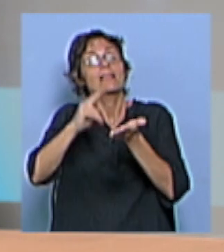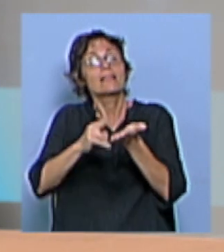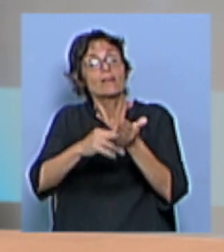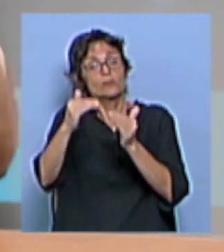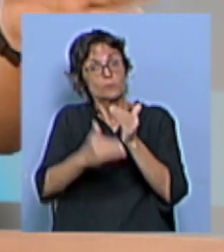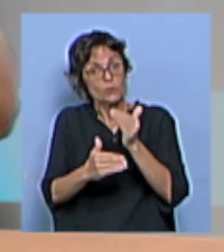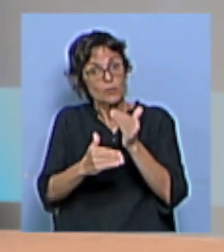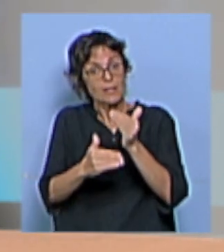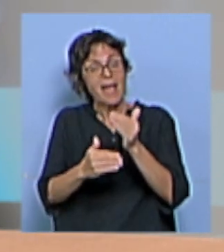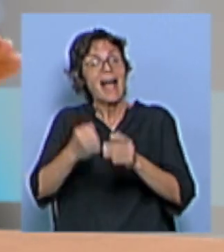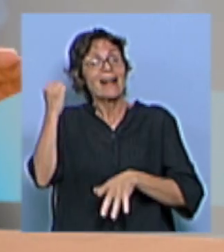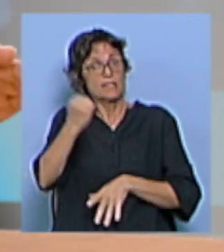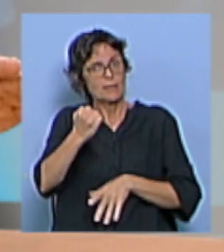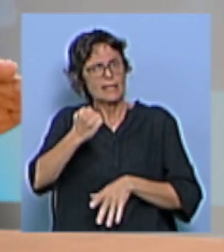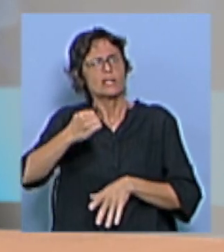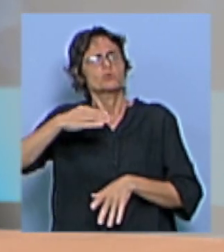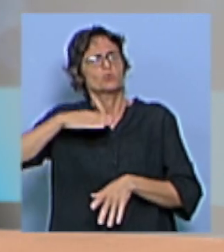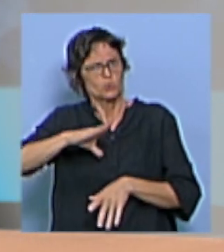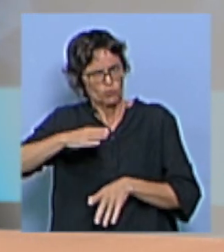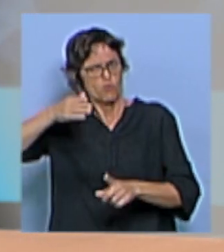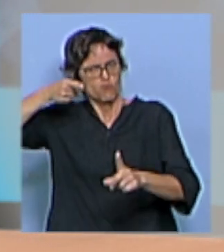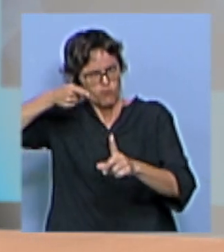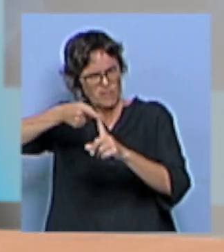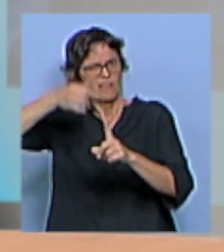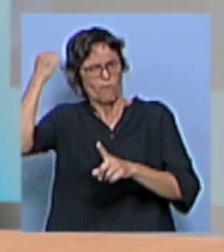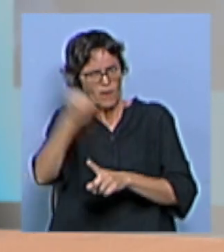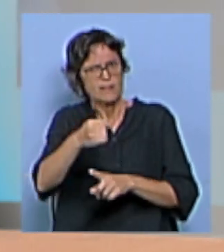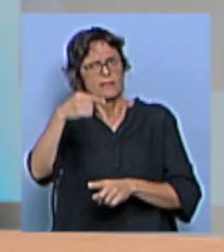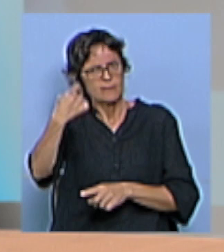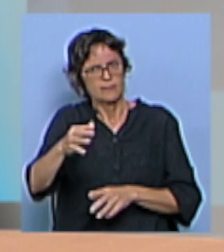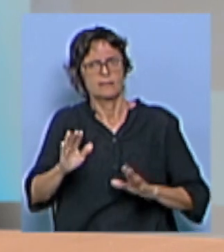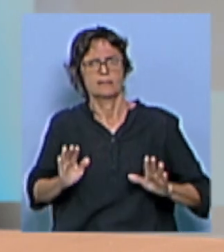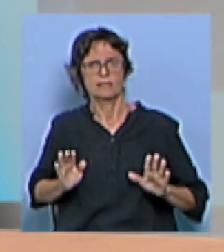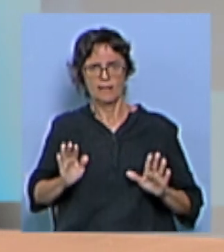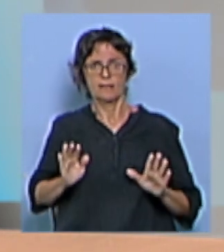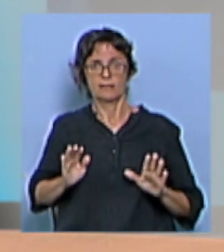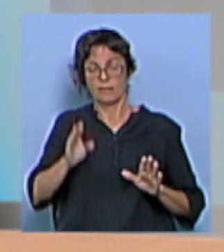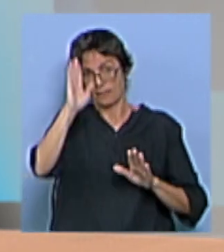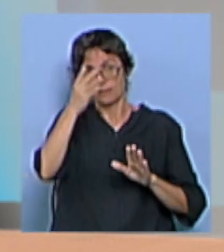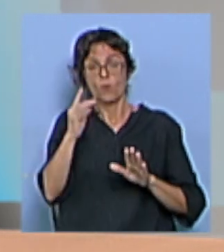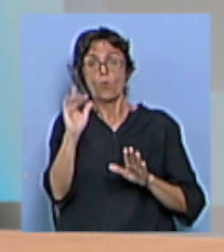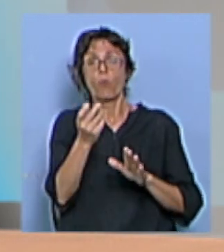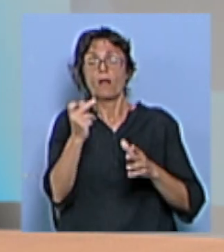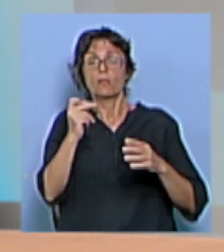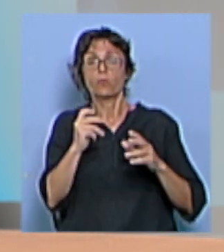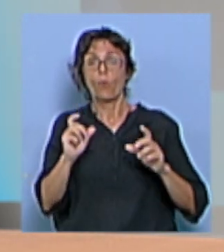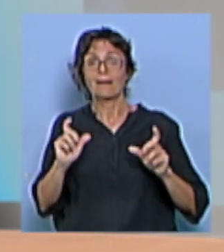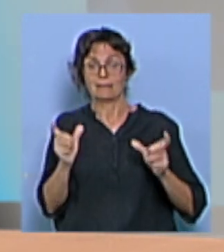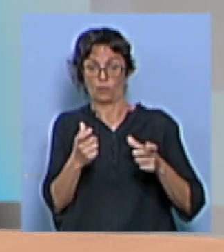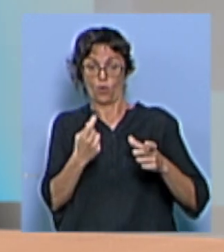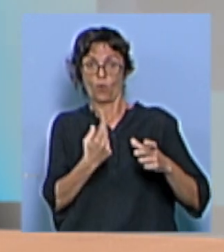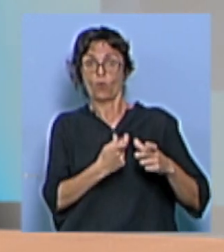lá esteve. E nós vimos que quando o desconfinamento começou, também logo a criminalidade começou a ressurgir